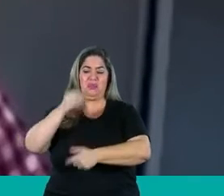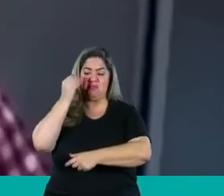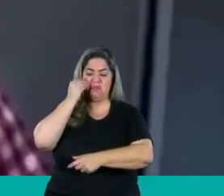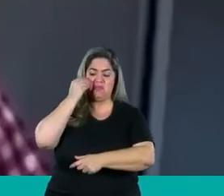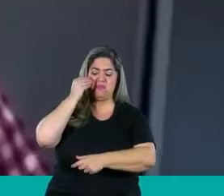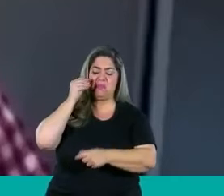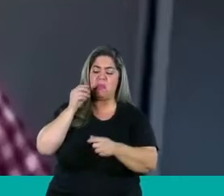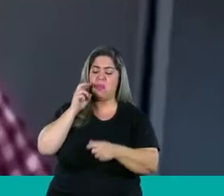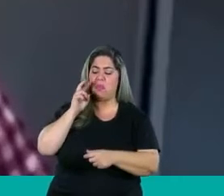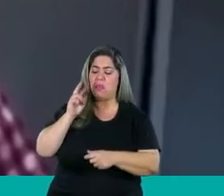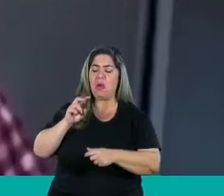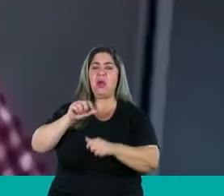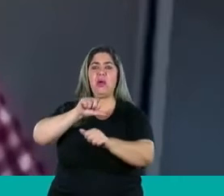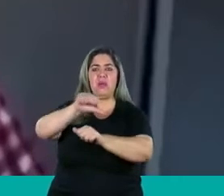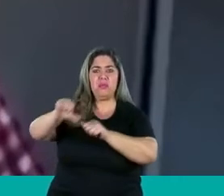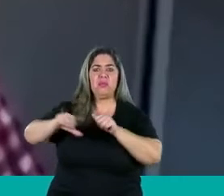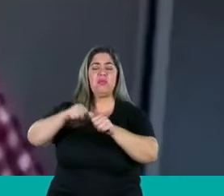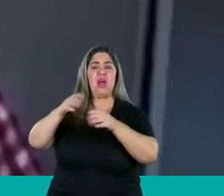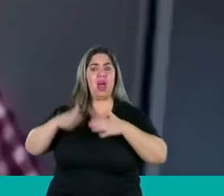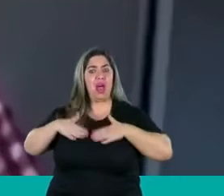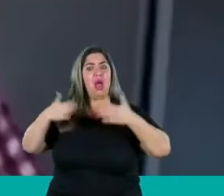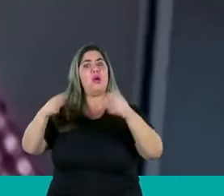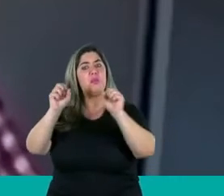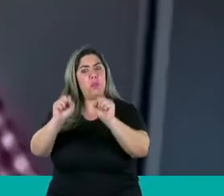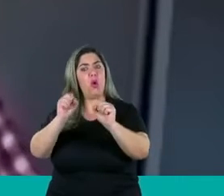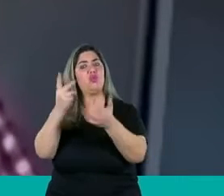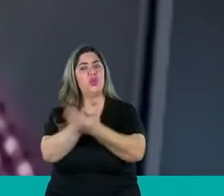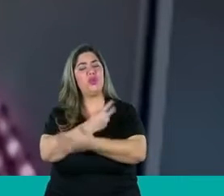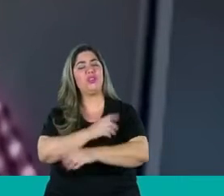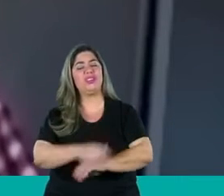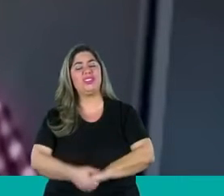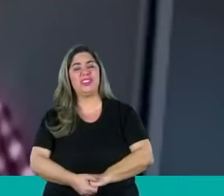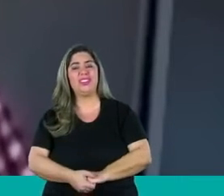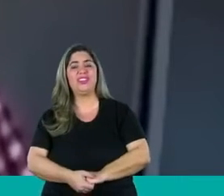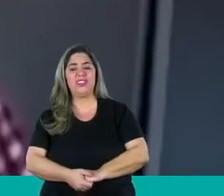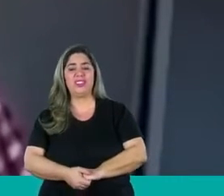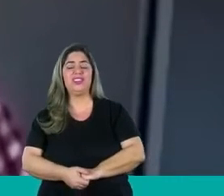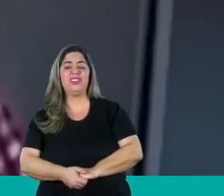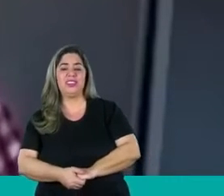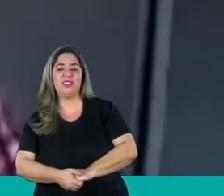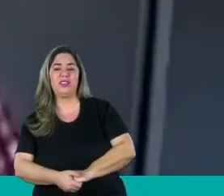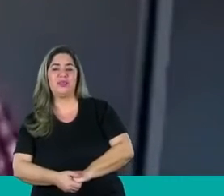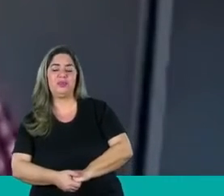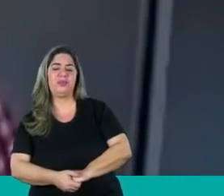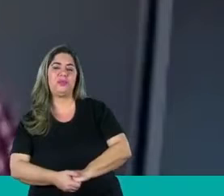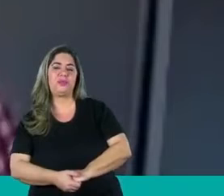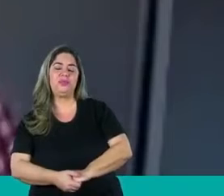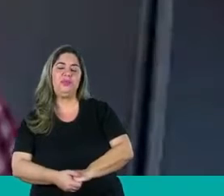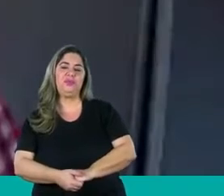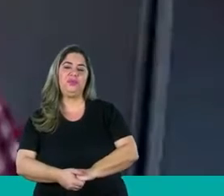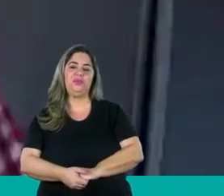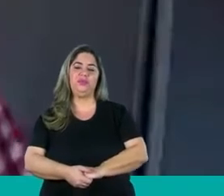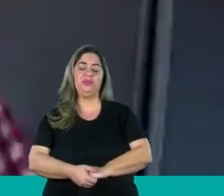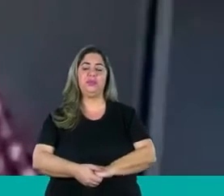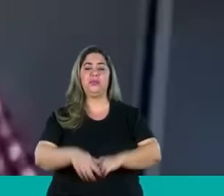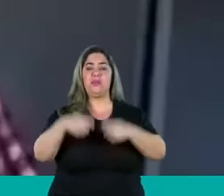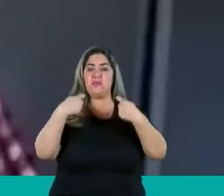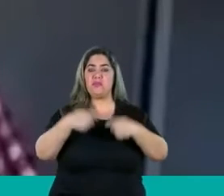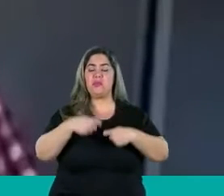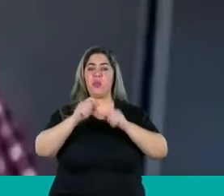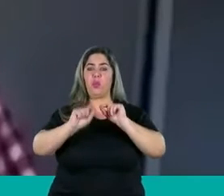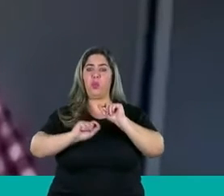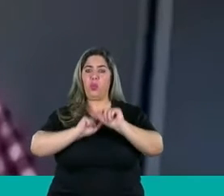o inesperado pode surgir a qualquer momento, como disse o filósofo pré-socrático Heráclito. É preciso